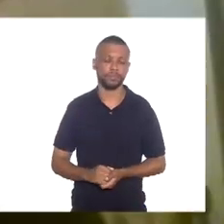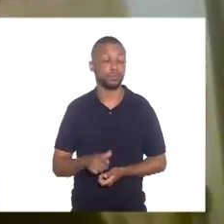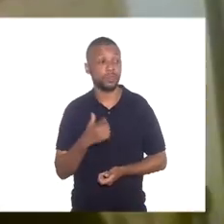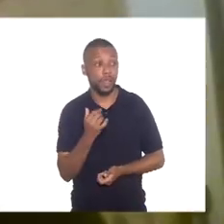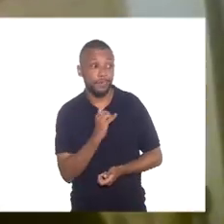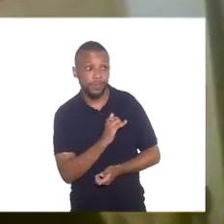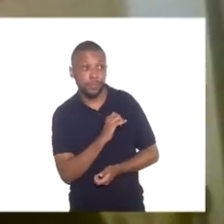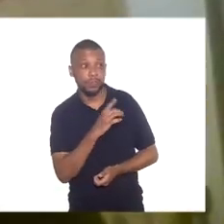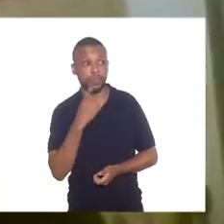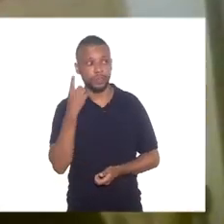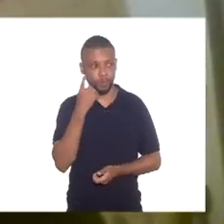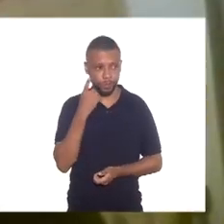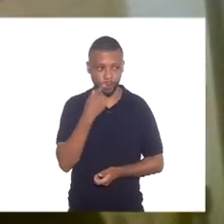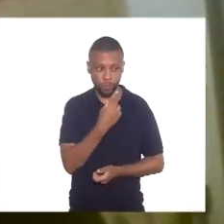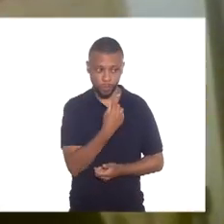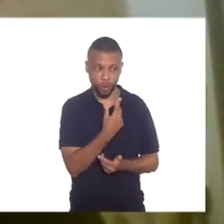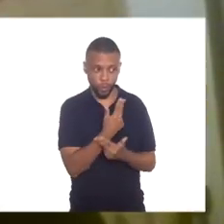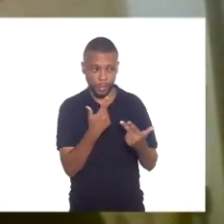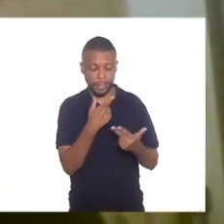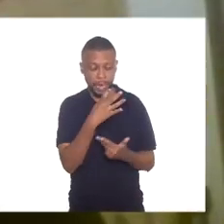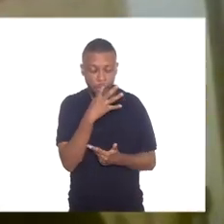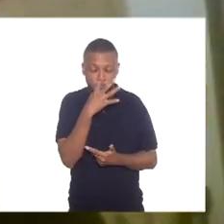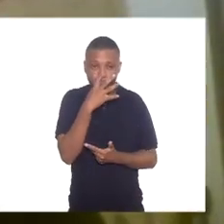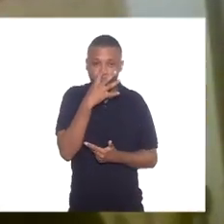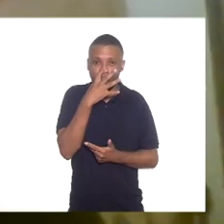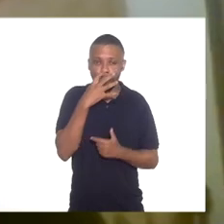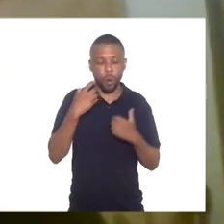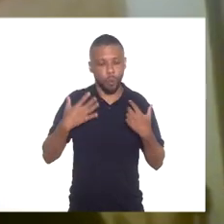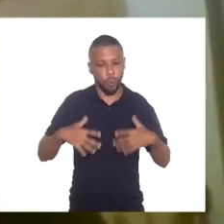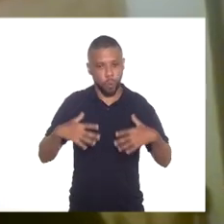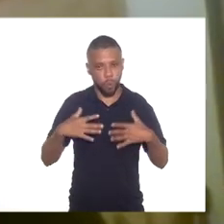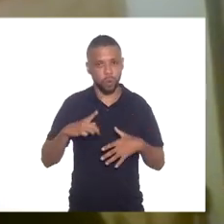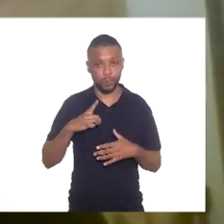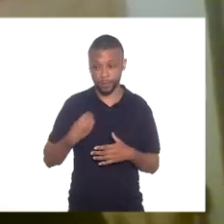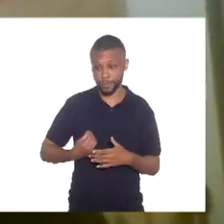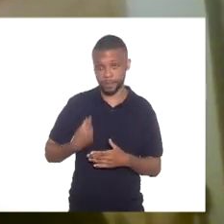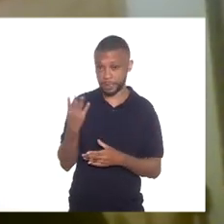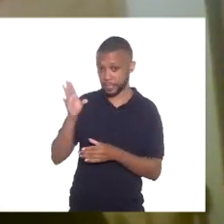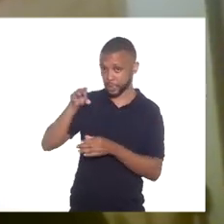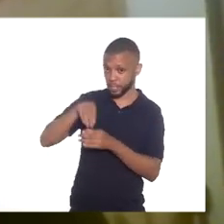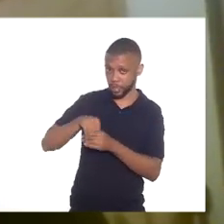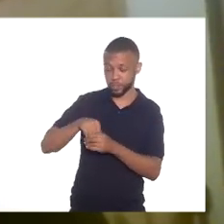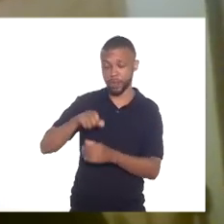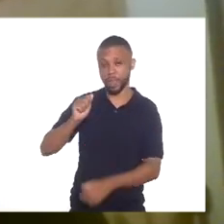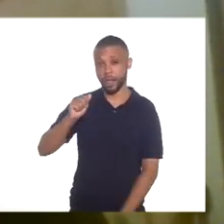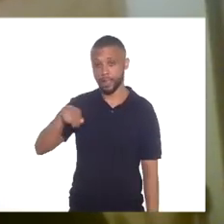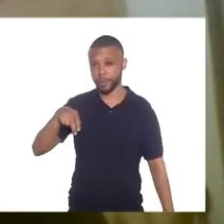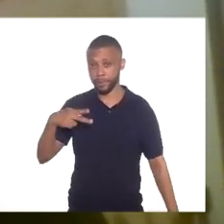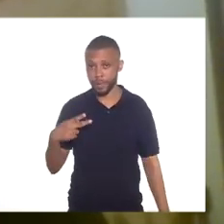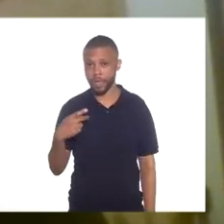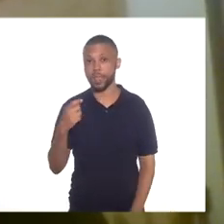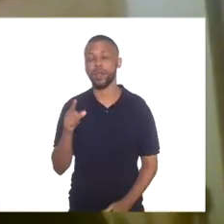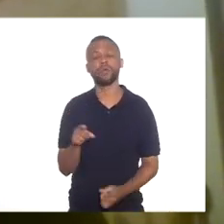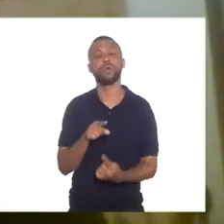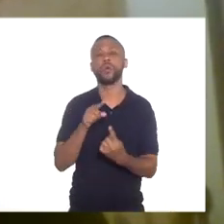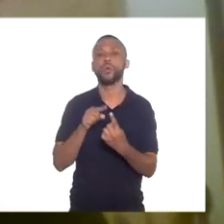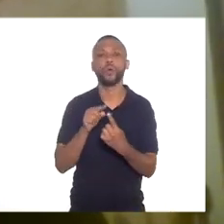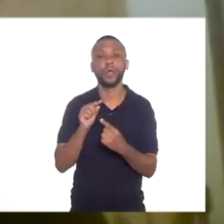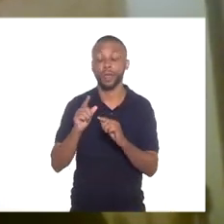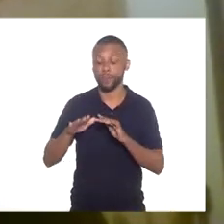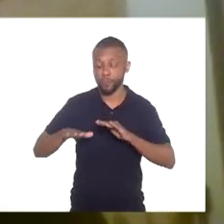Deputado, uma coisa que me impressionou muito quando eu estava na ANP foi o